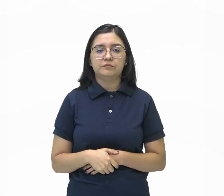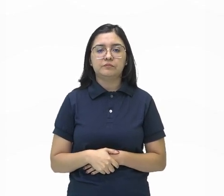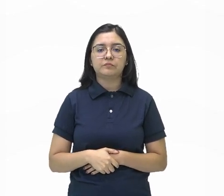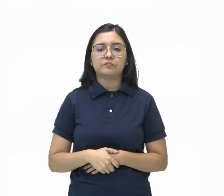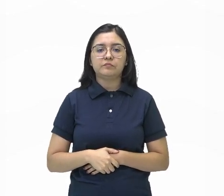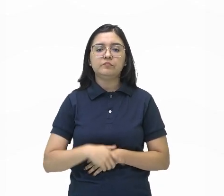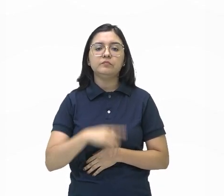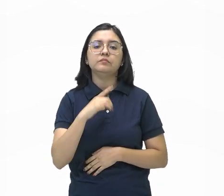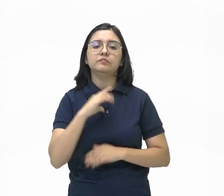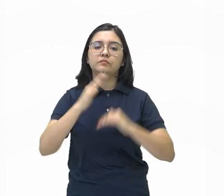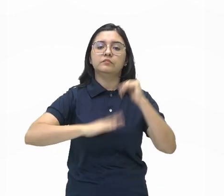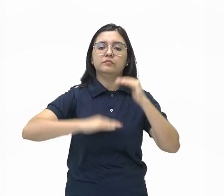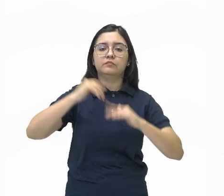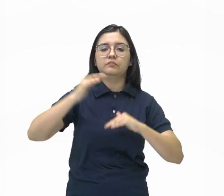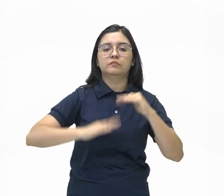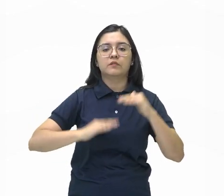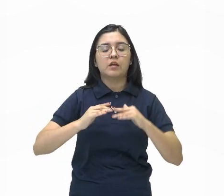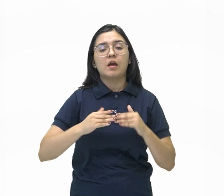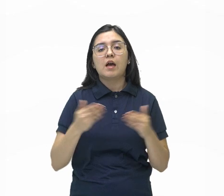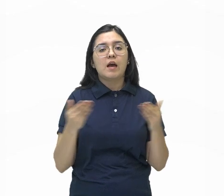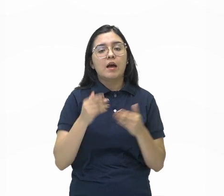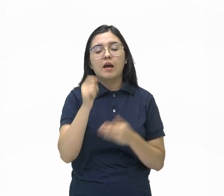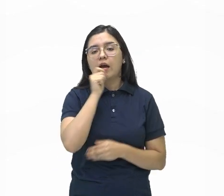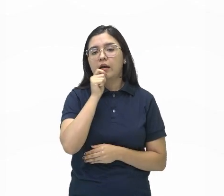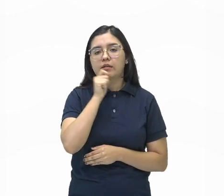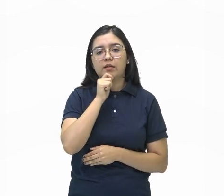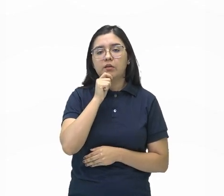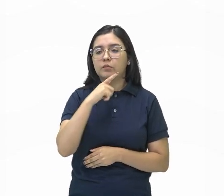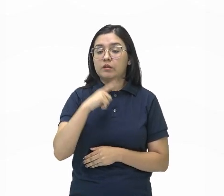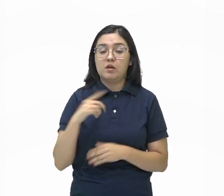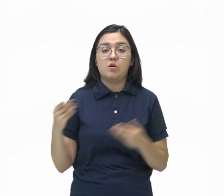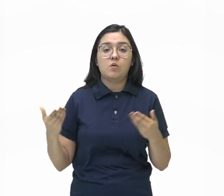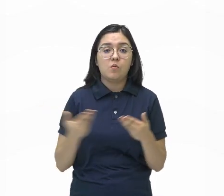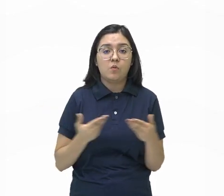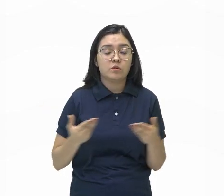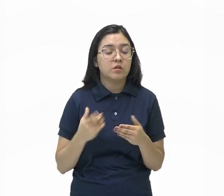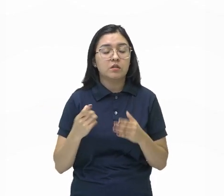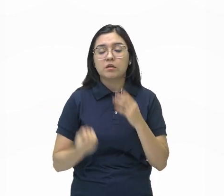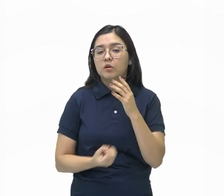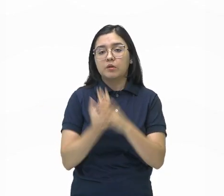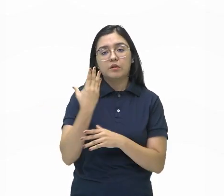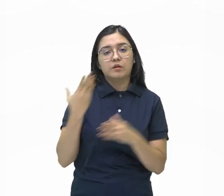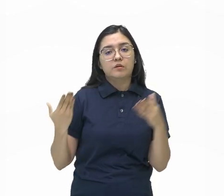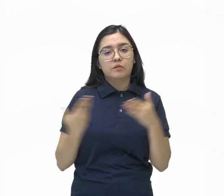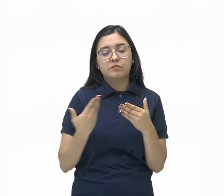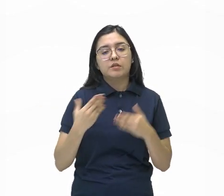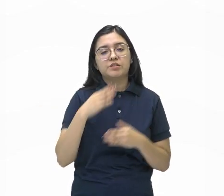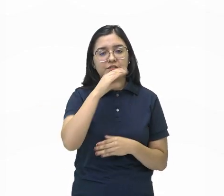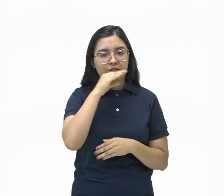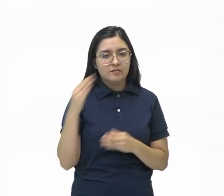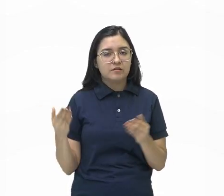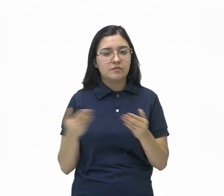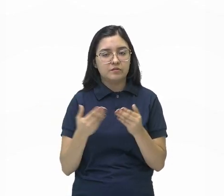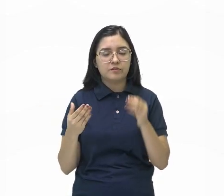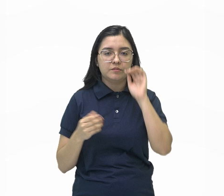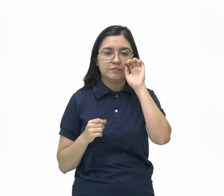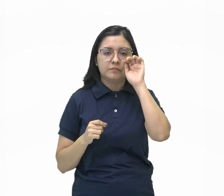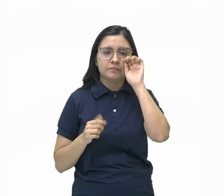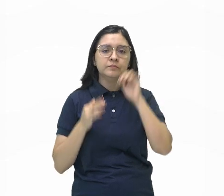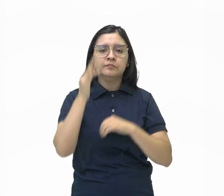terão profissões que ainda não existem. Então, essas crianças que estão hoje aí,